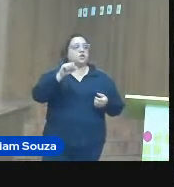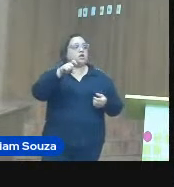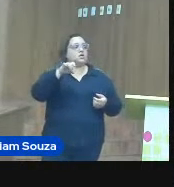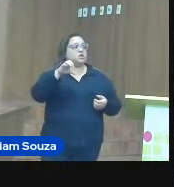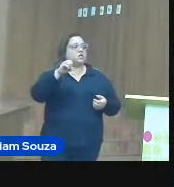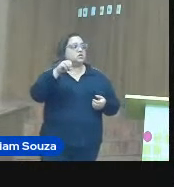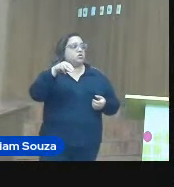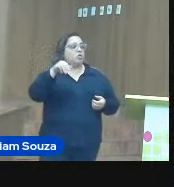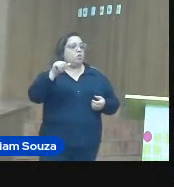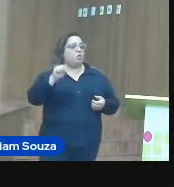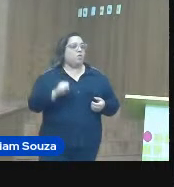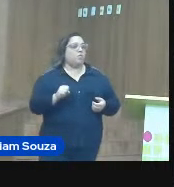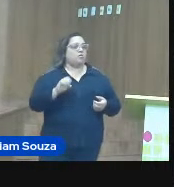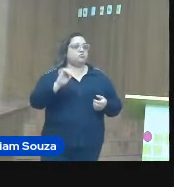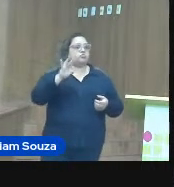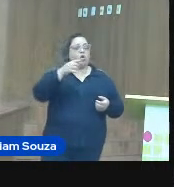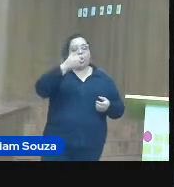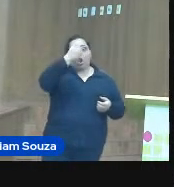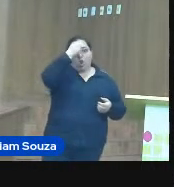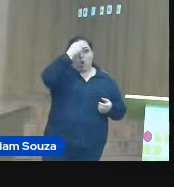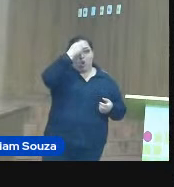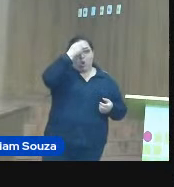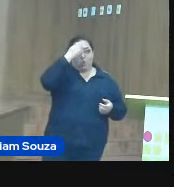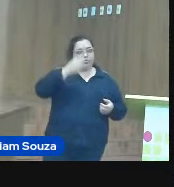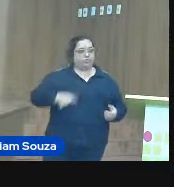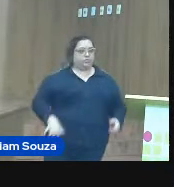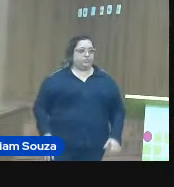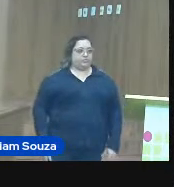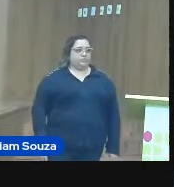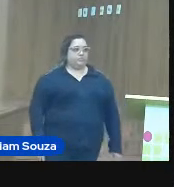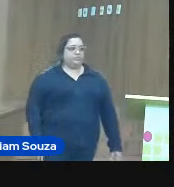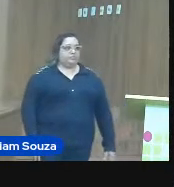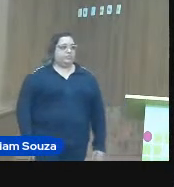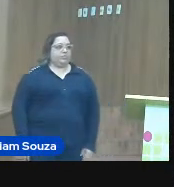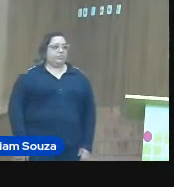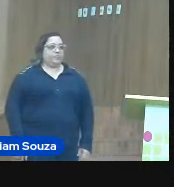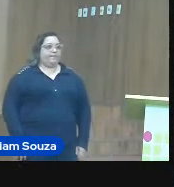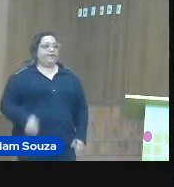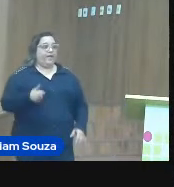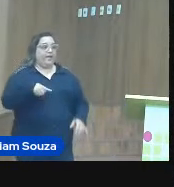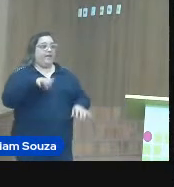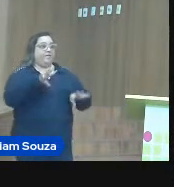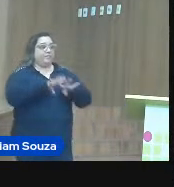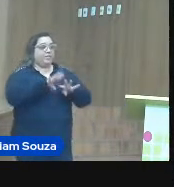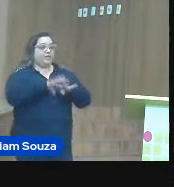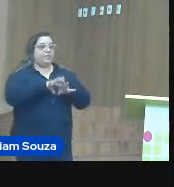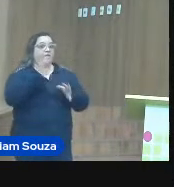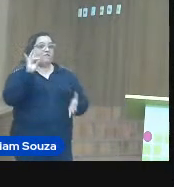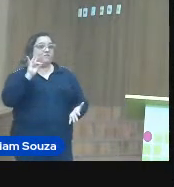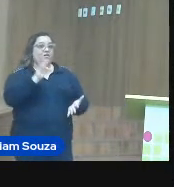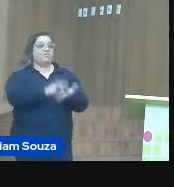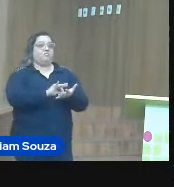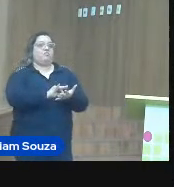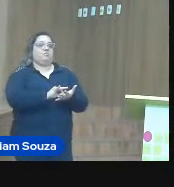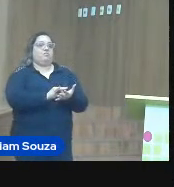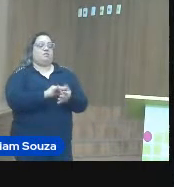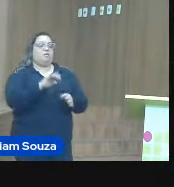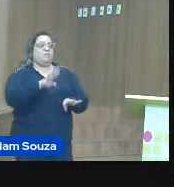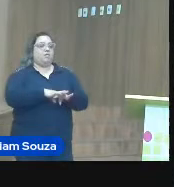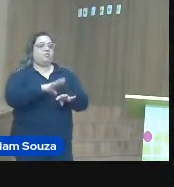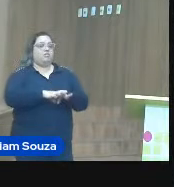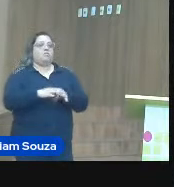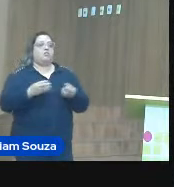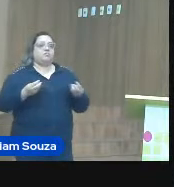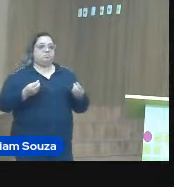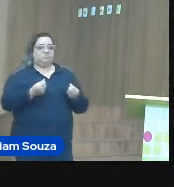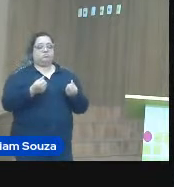meramente lógico-dedutivo. Isso é matemática. Essa é a matemática verdadeira. Essa é a matemática pura.